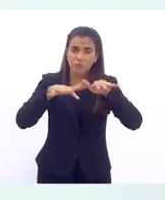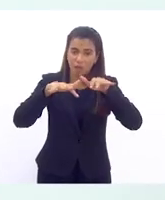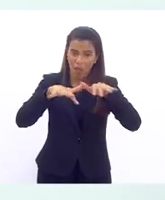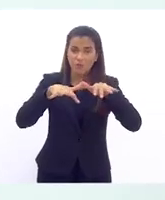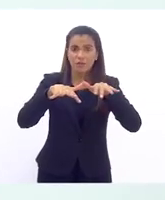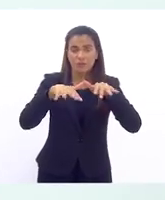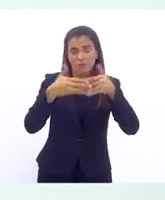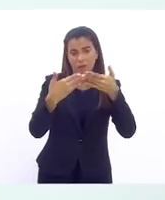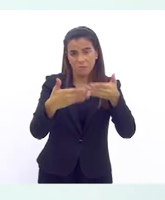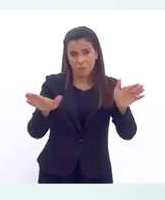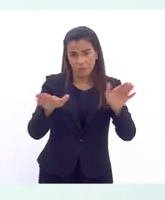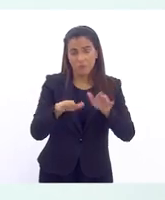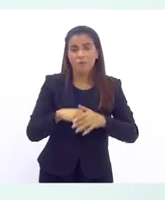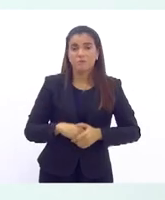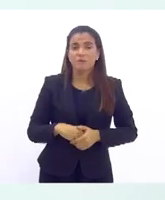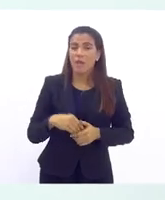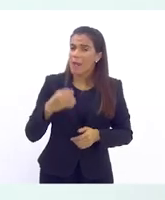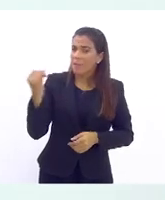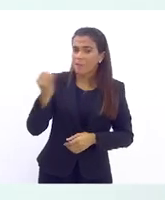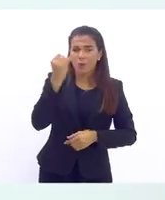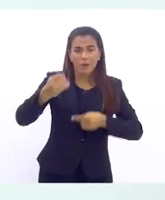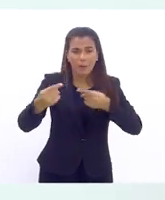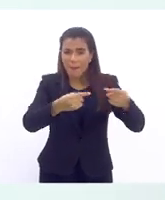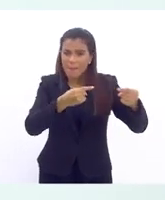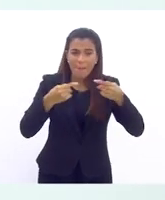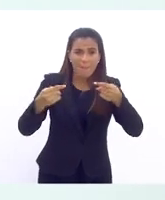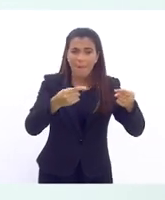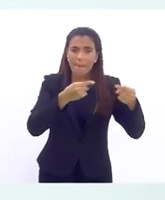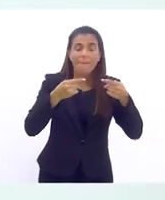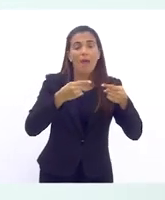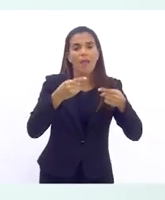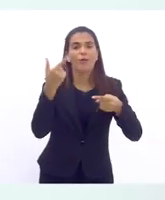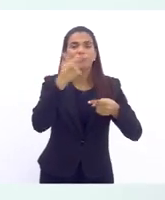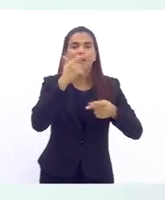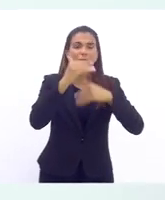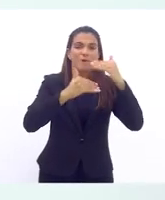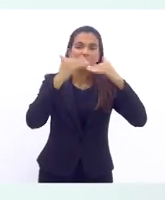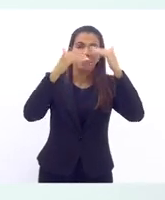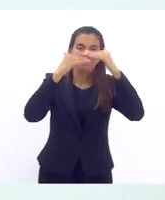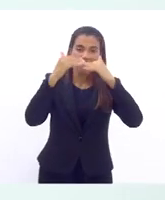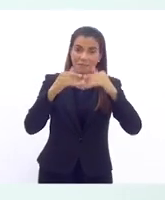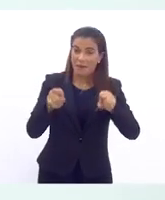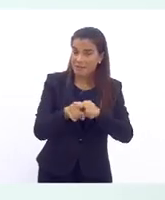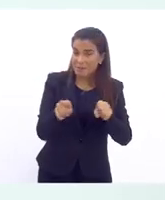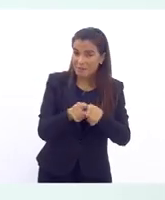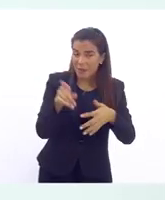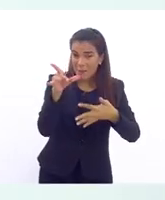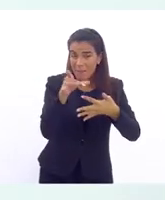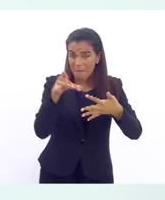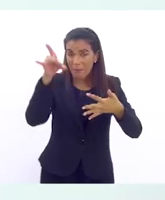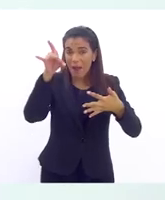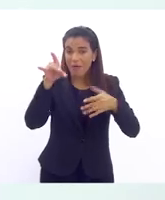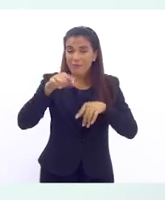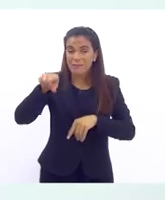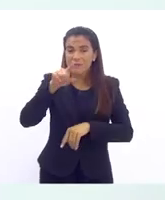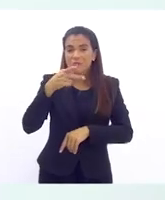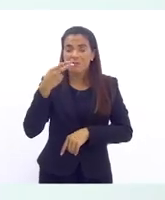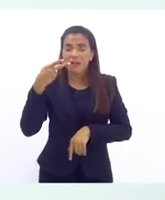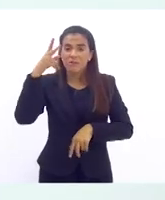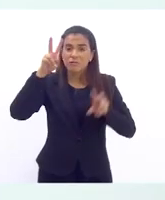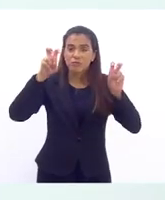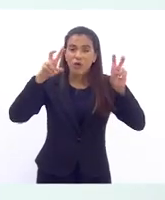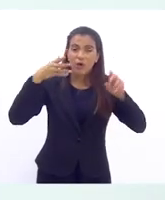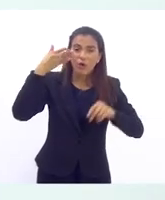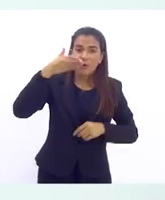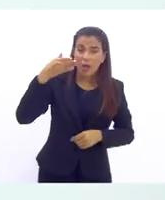importante a gente discutir porque discutindo que evolui mas eu não posso deixar de destacar Principalmente quando vocês falam do nosso